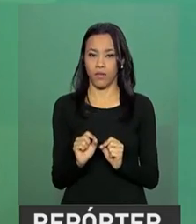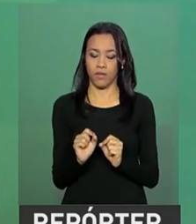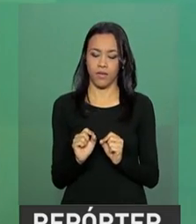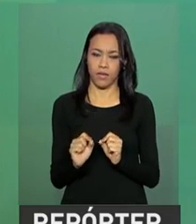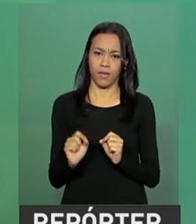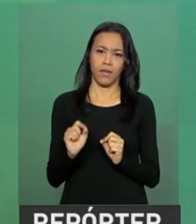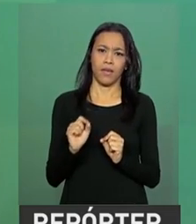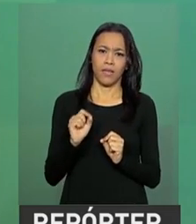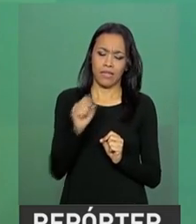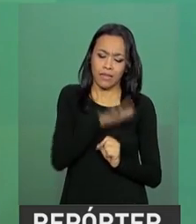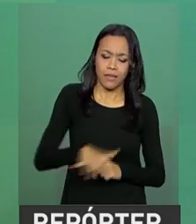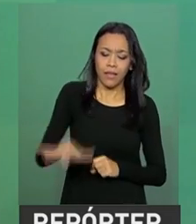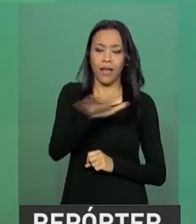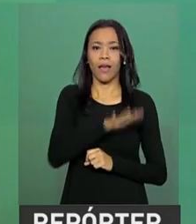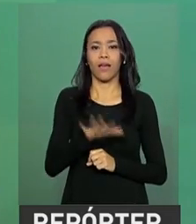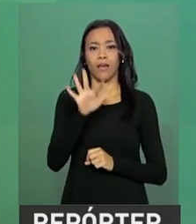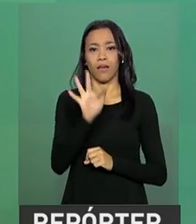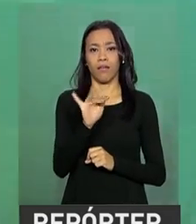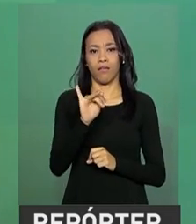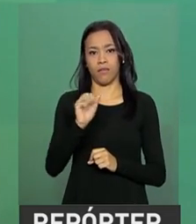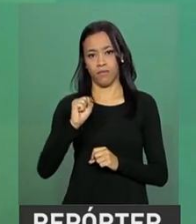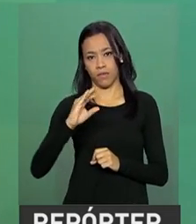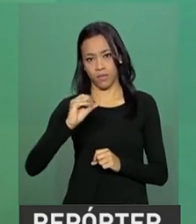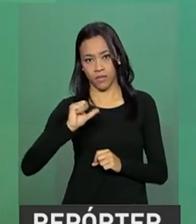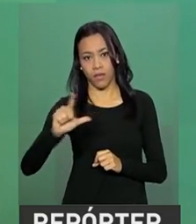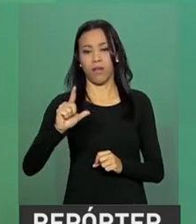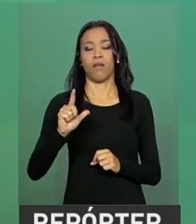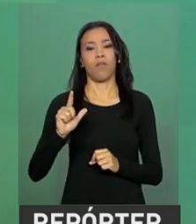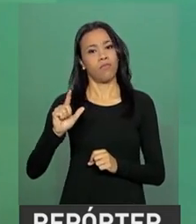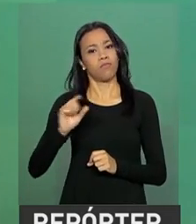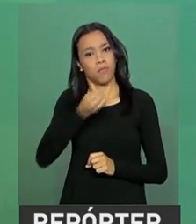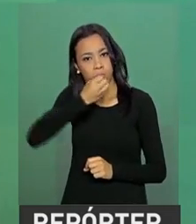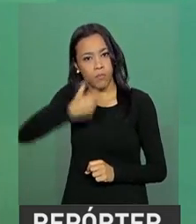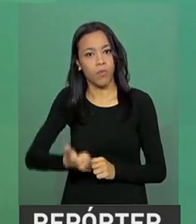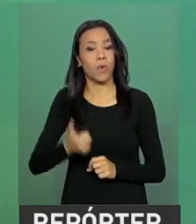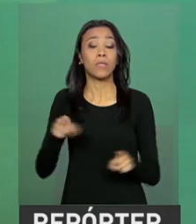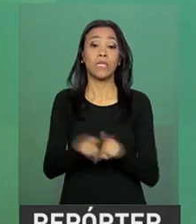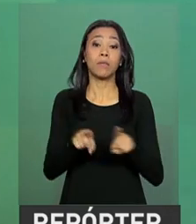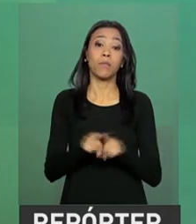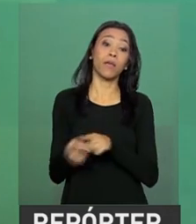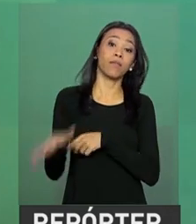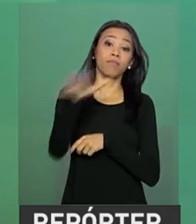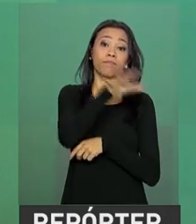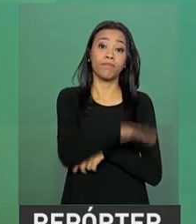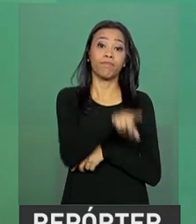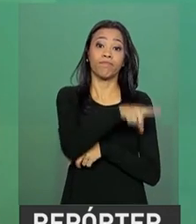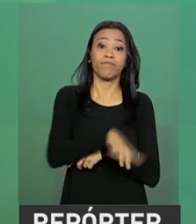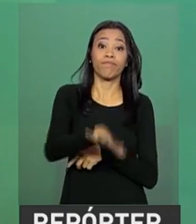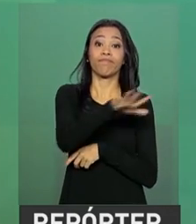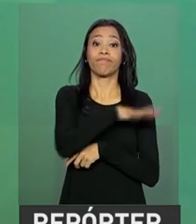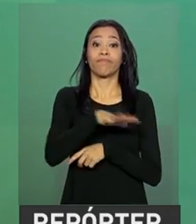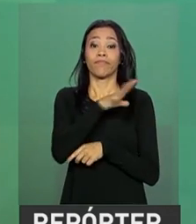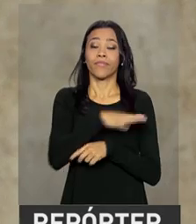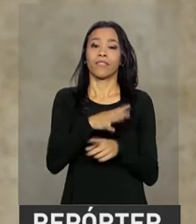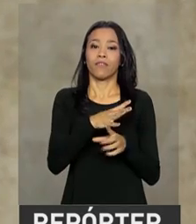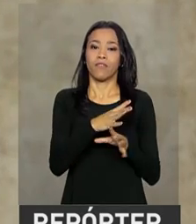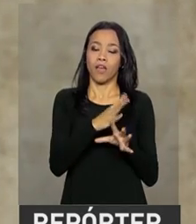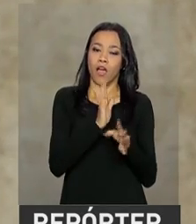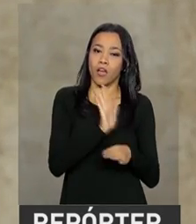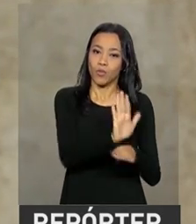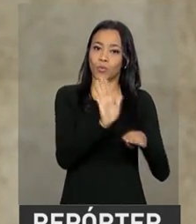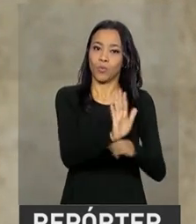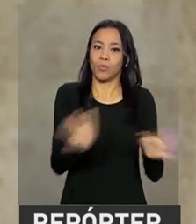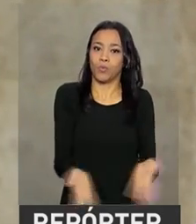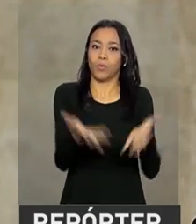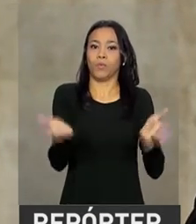resultados fiscais positivos como também abrirá espaço para a redução do tamanho da Carga Tributária o ministro